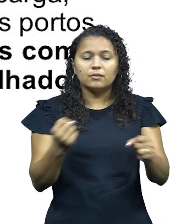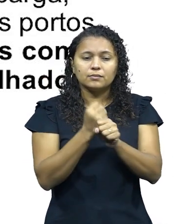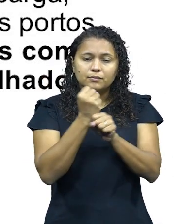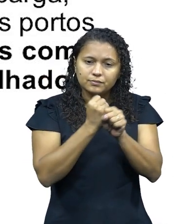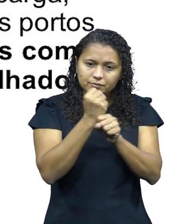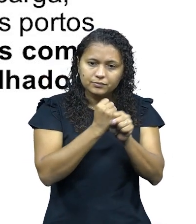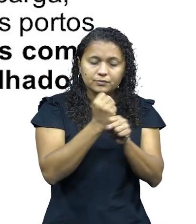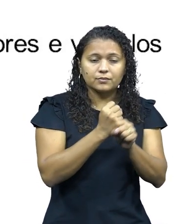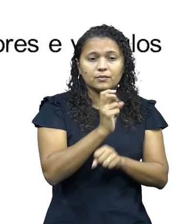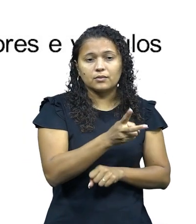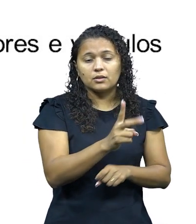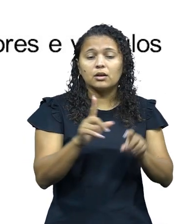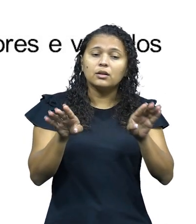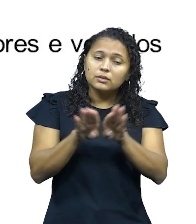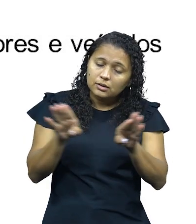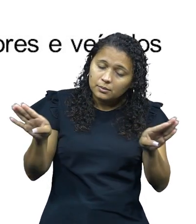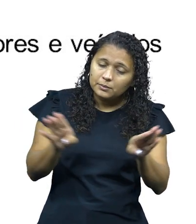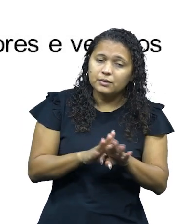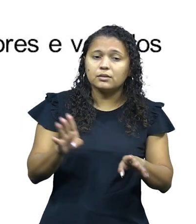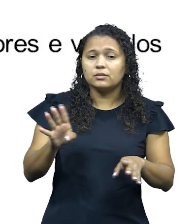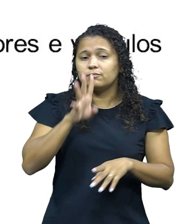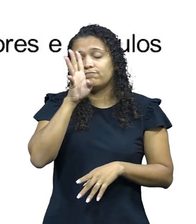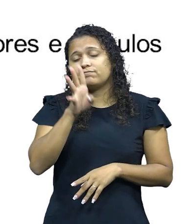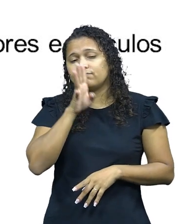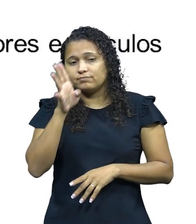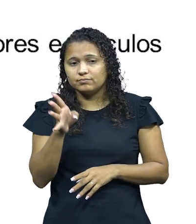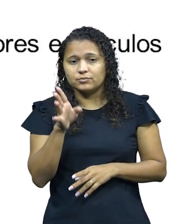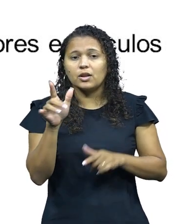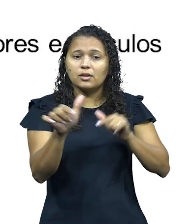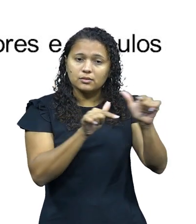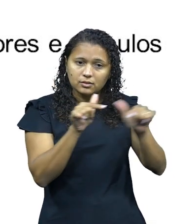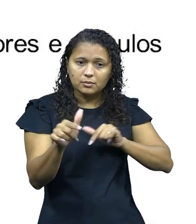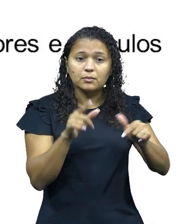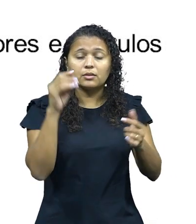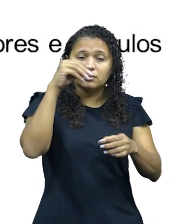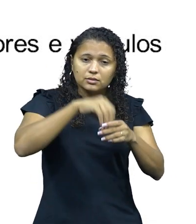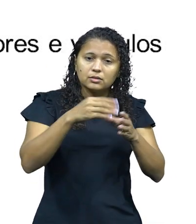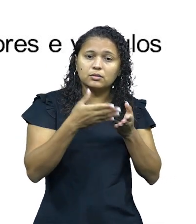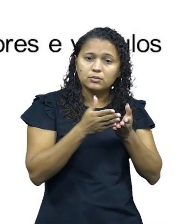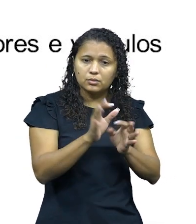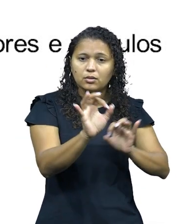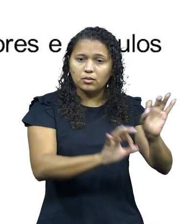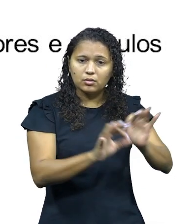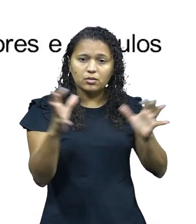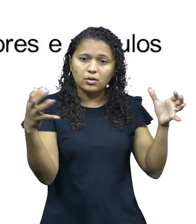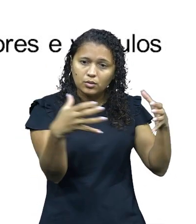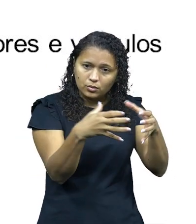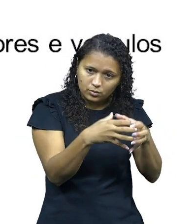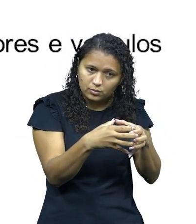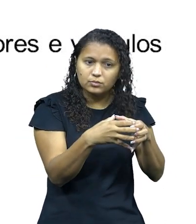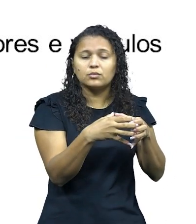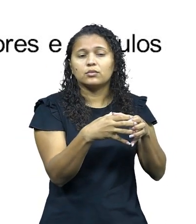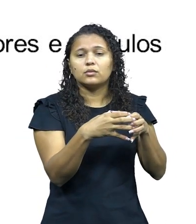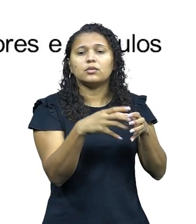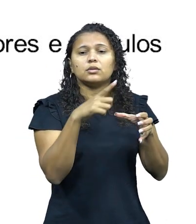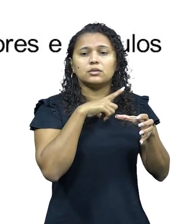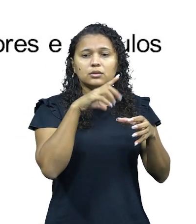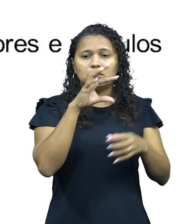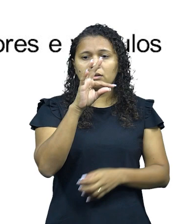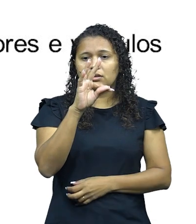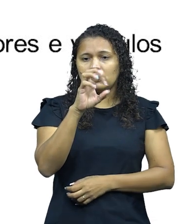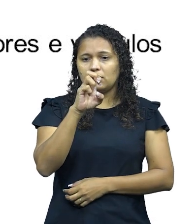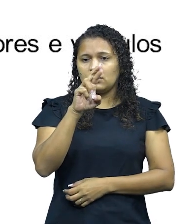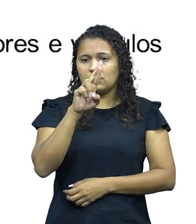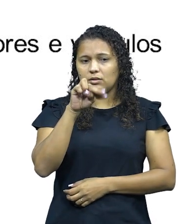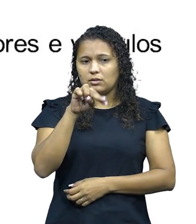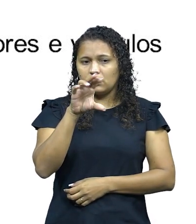portuários avulsos, tá? Os trabalhadores portuários, eles são organizados em equipes chamadas